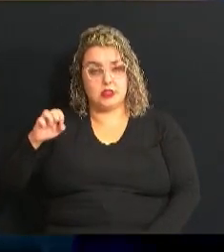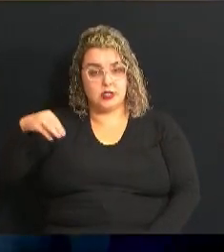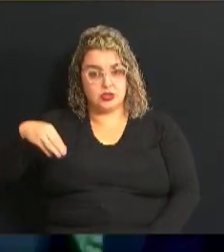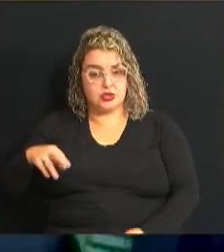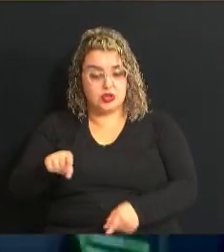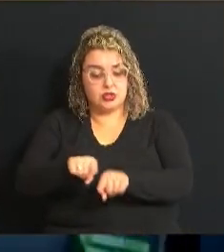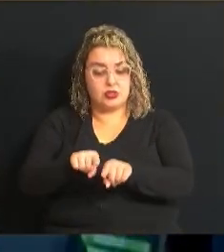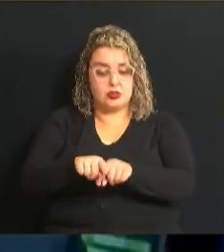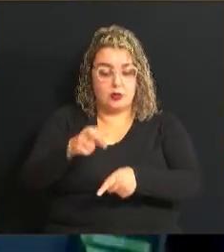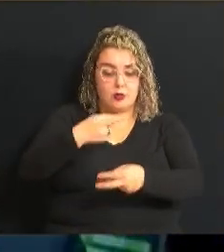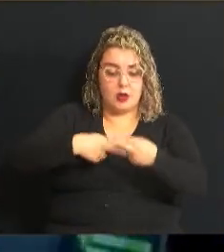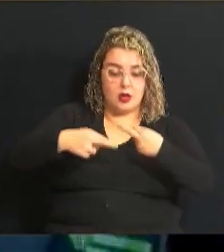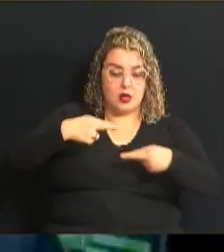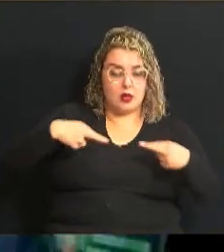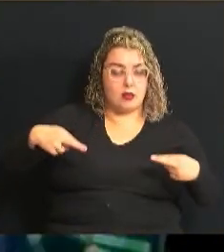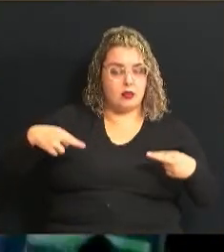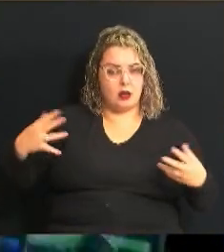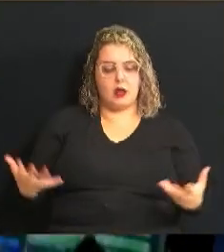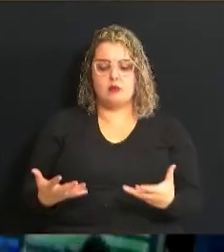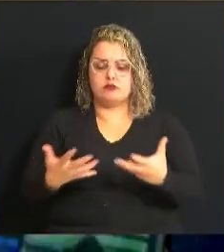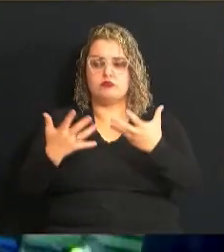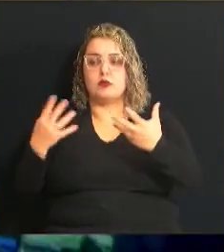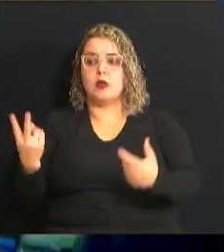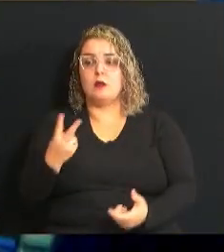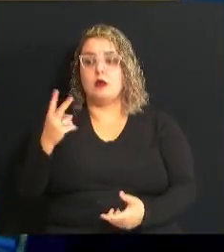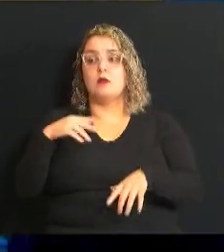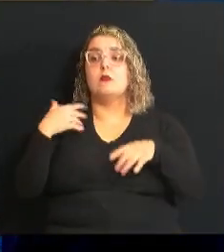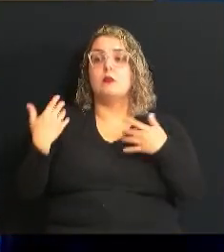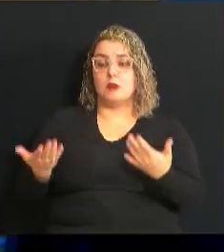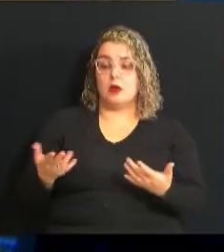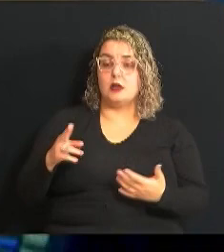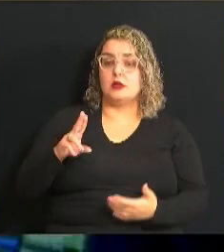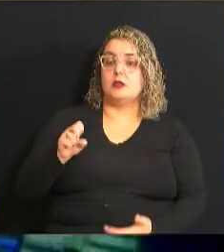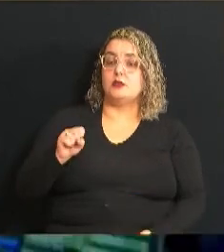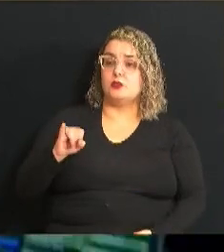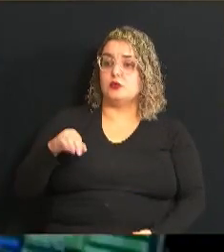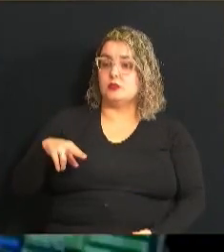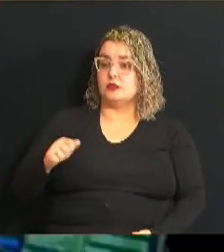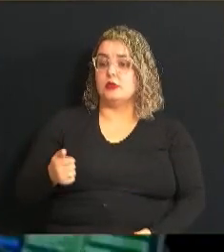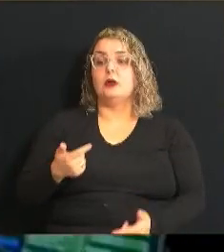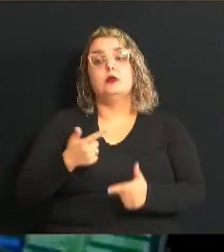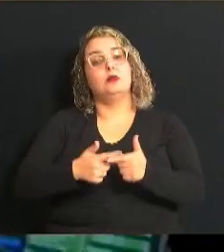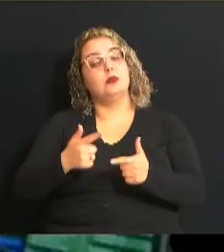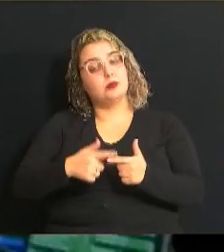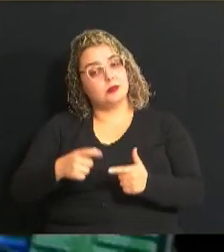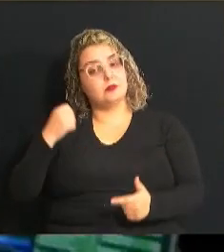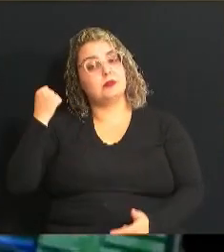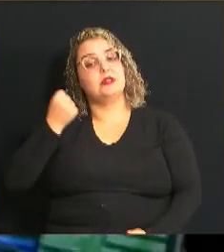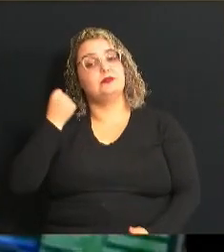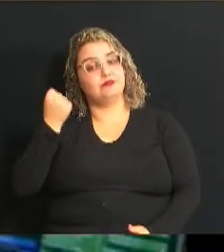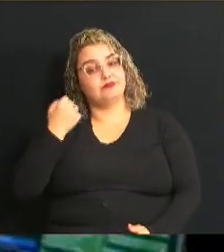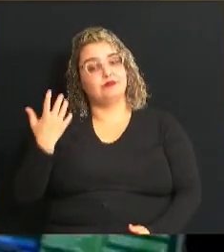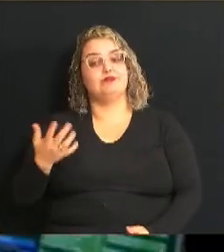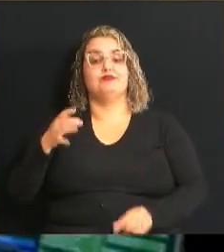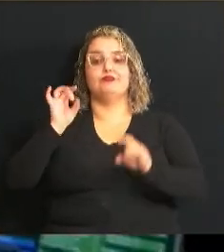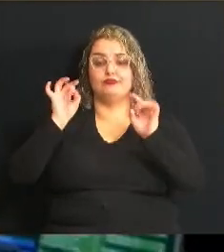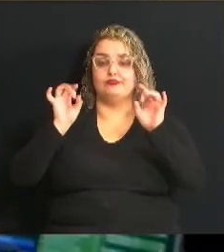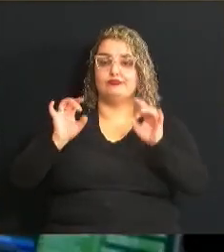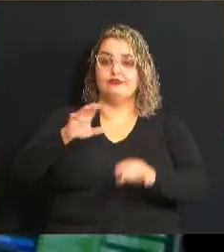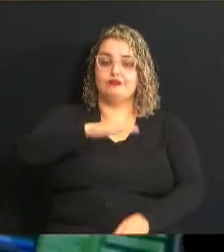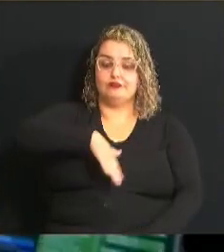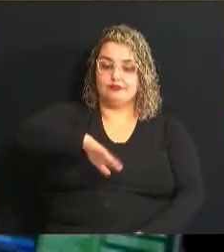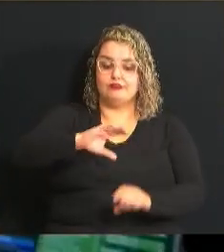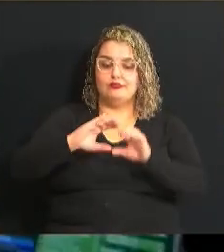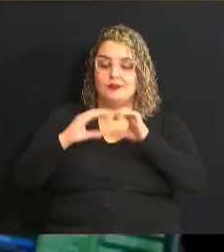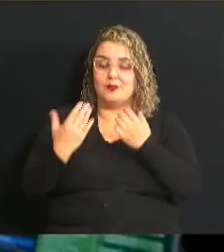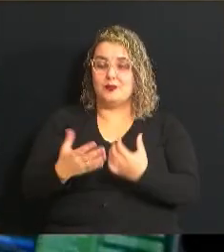agrega muito valor à sociedade. Só que esta usina tem causado um problema muito grave especialmente a esta comunidade. O cheiro